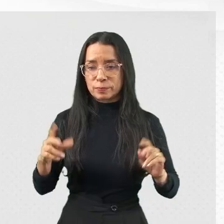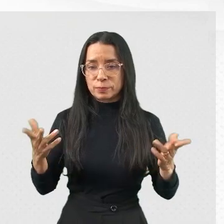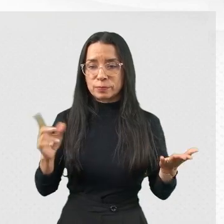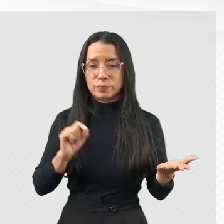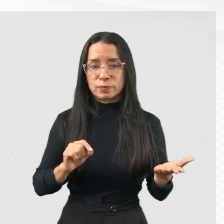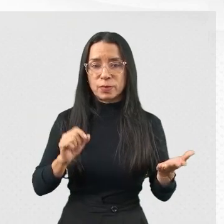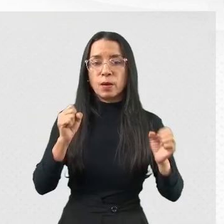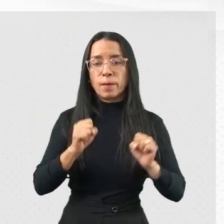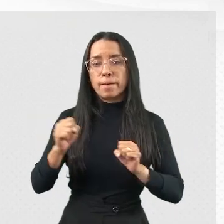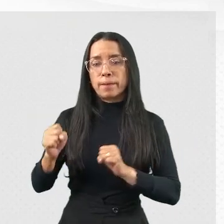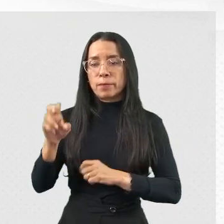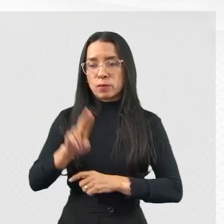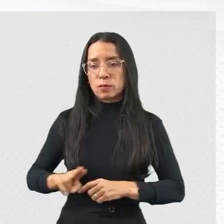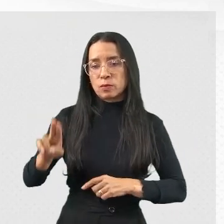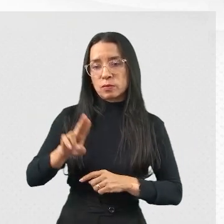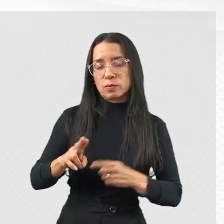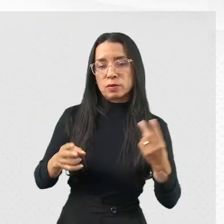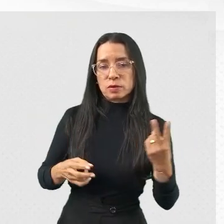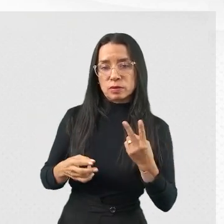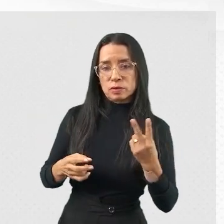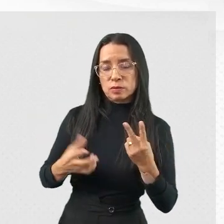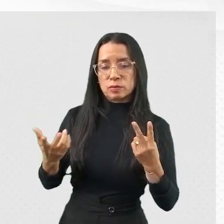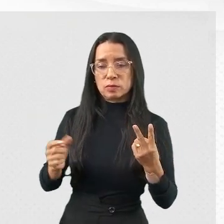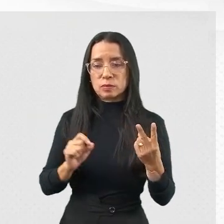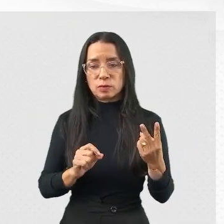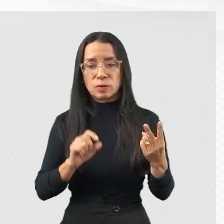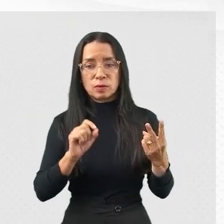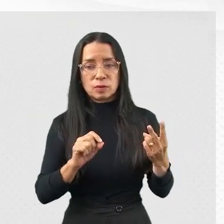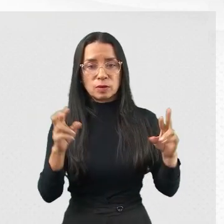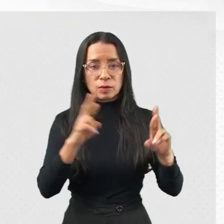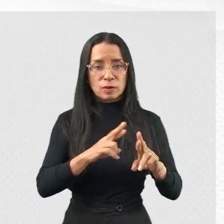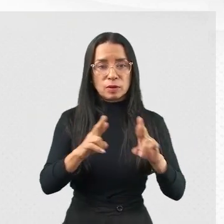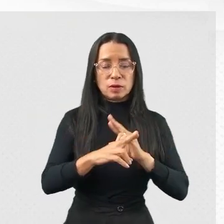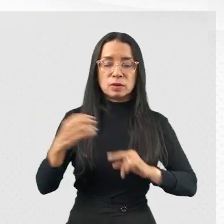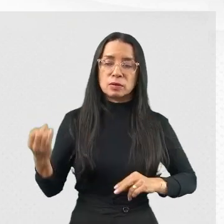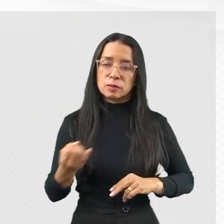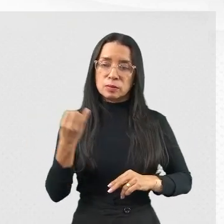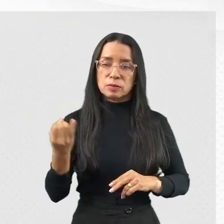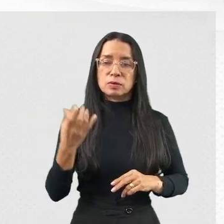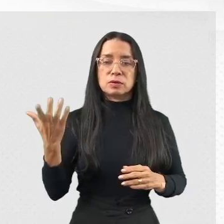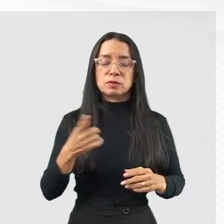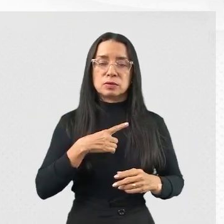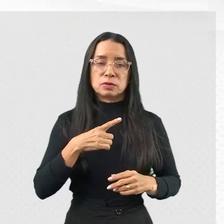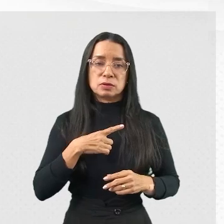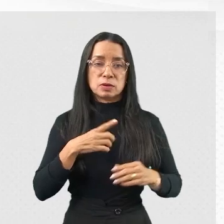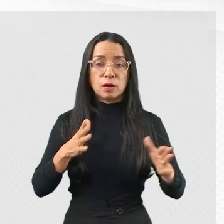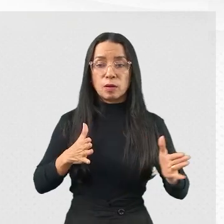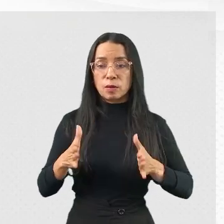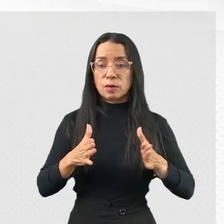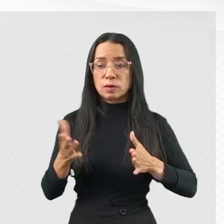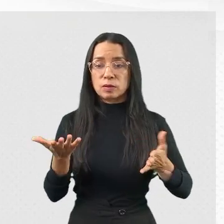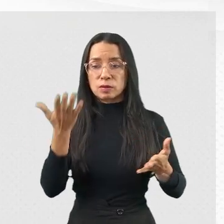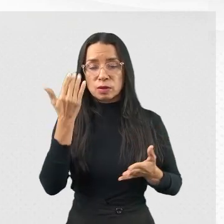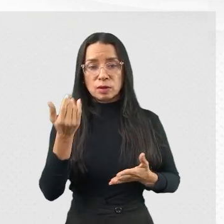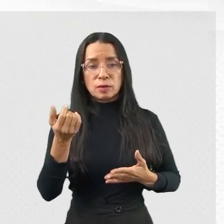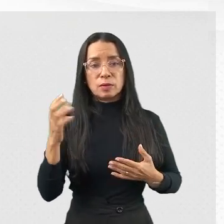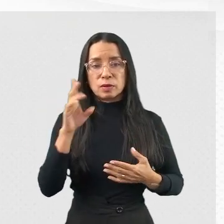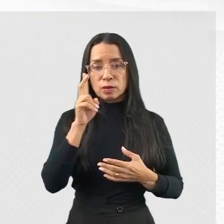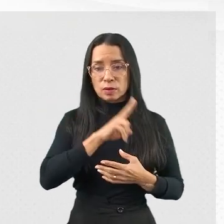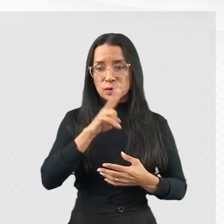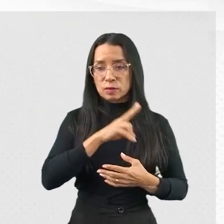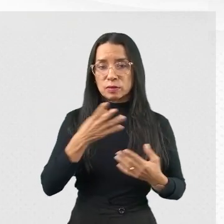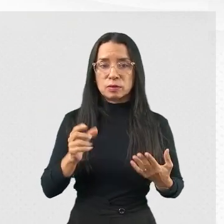pode utilizar essas duas expressões. Isso aqui é o quê? É uma relação importante para quando você tiver o período, saber a velocidade